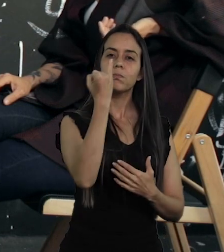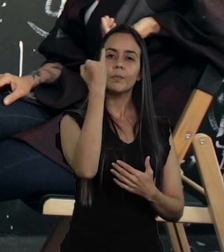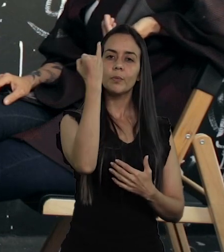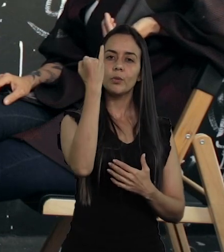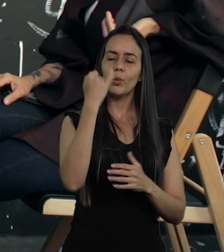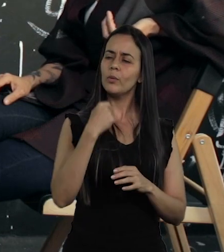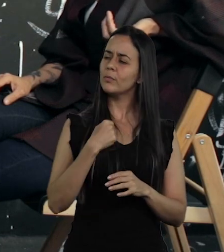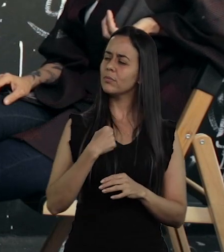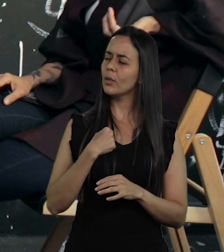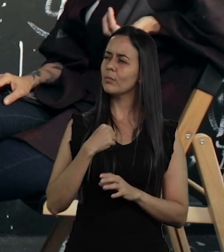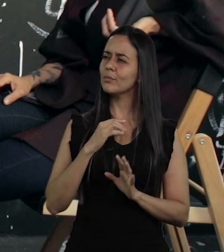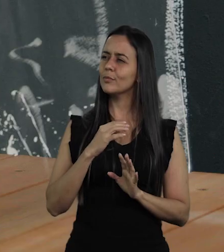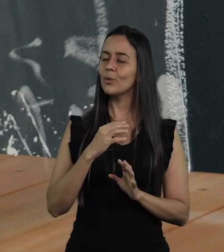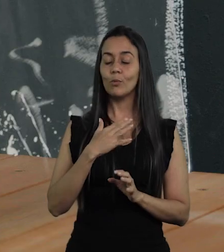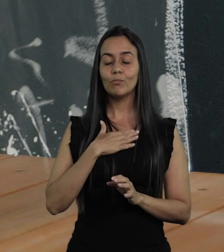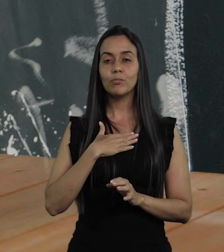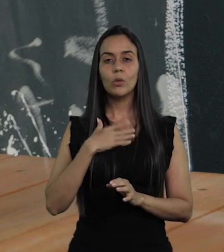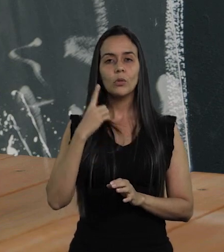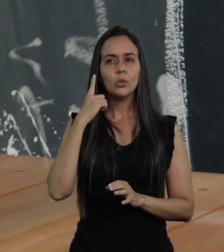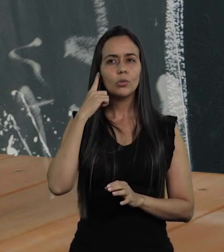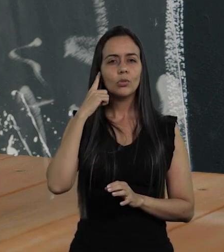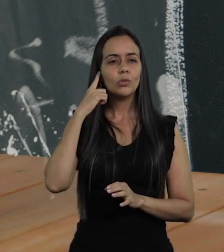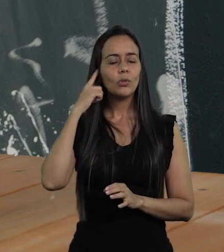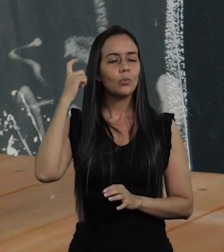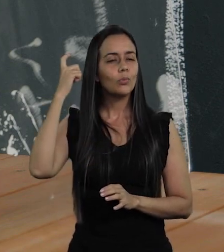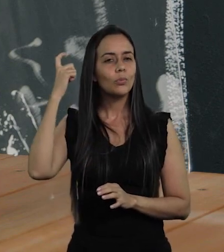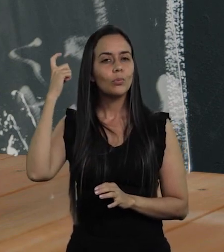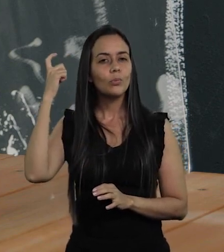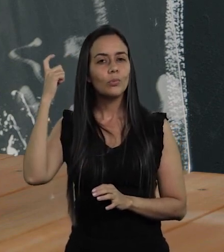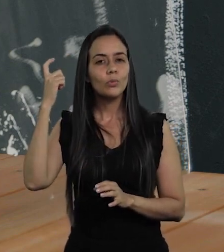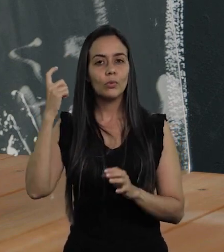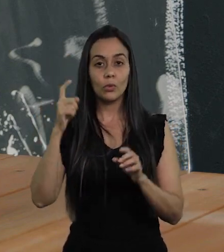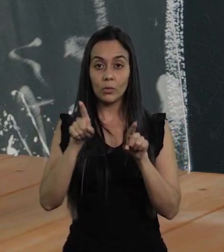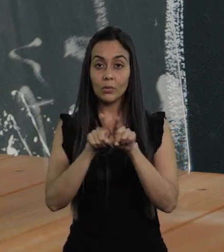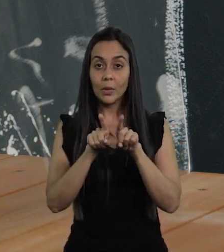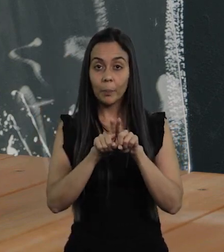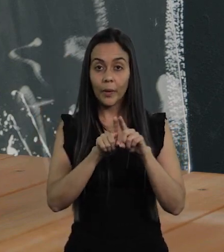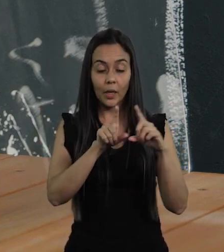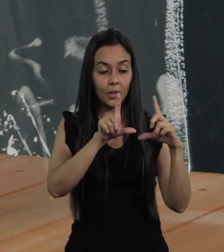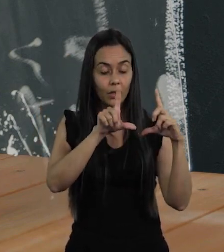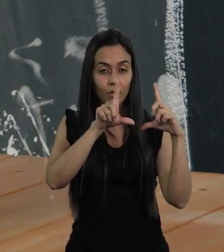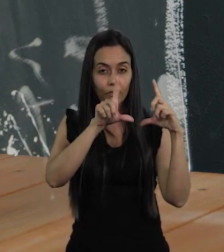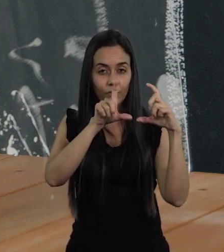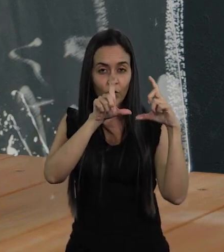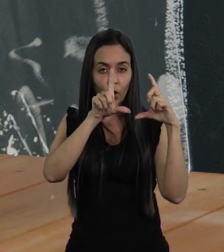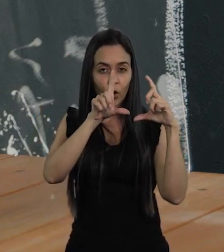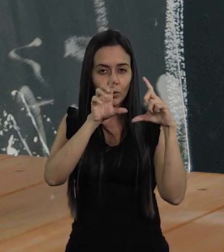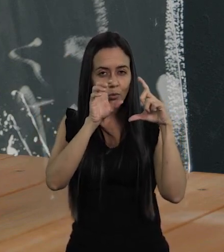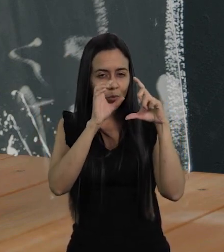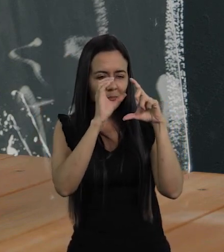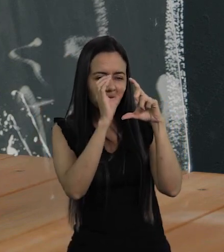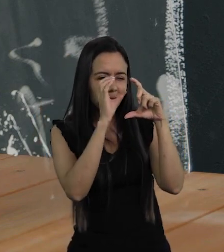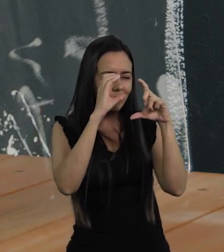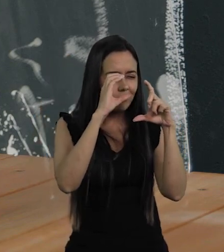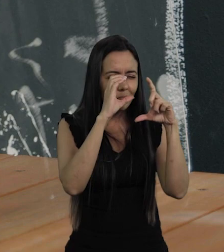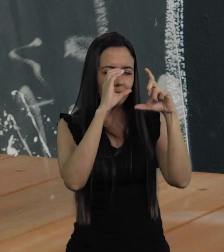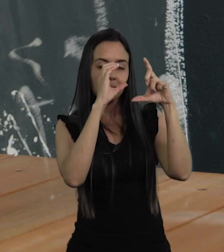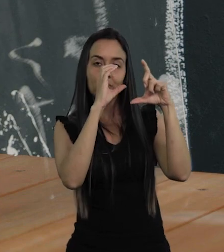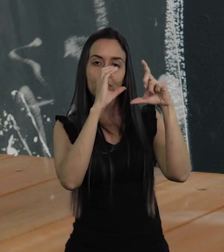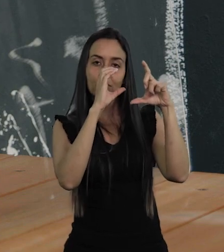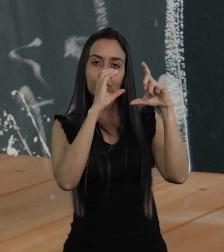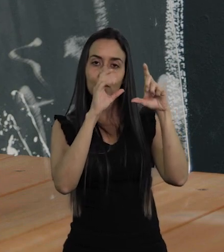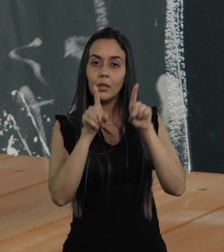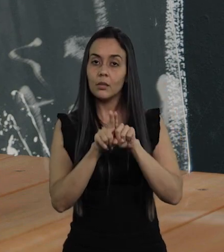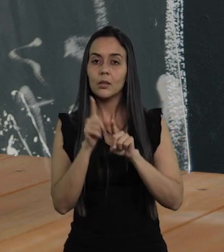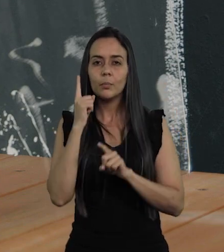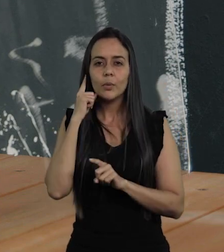a gravação do som. E mais do que a fotografia, cinema, porque o som